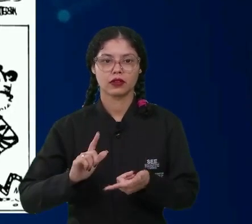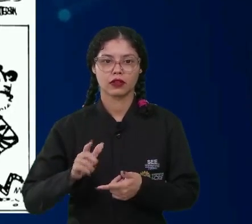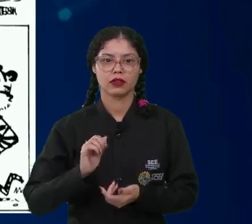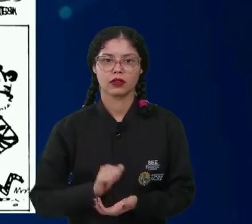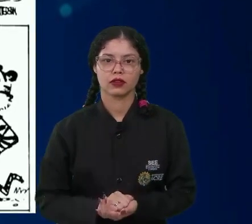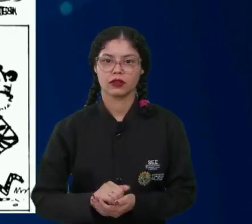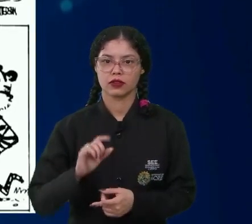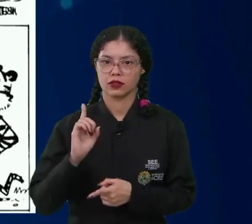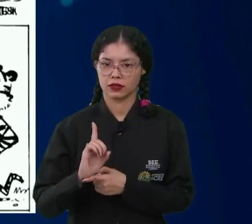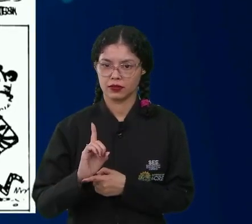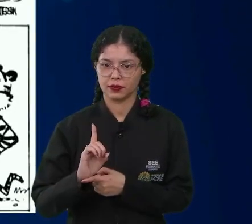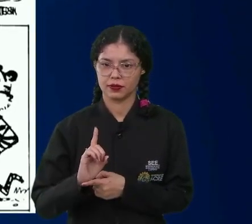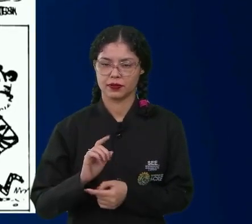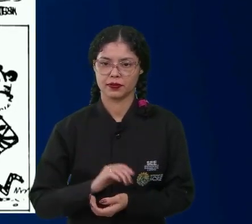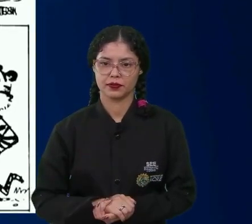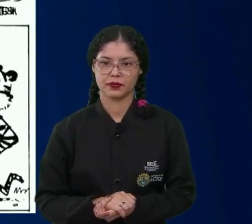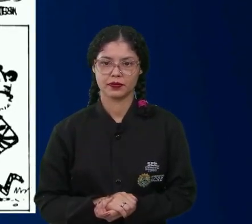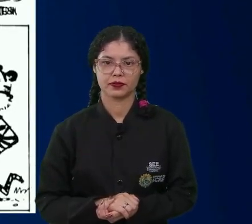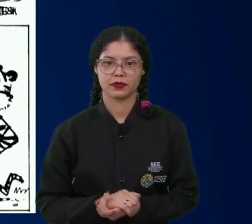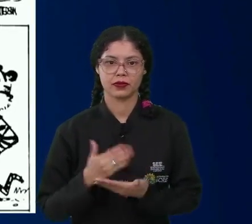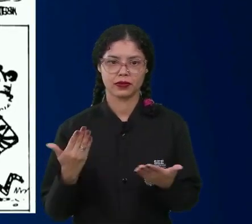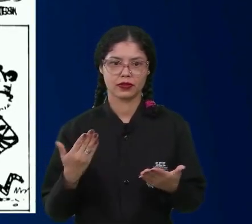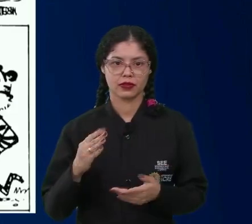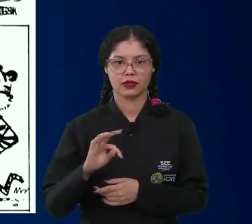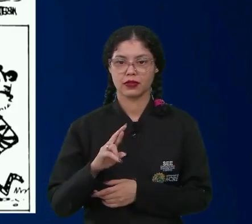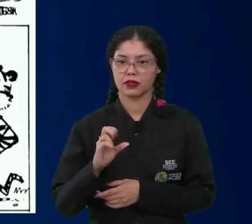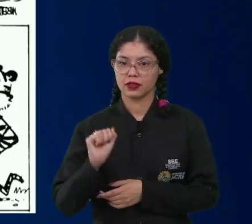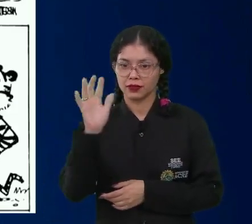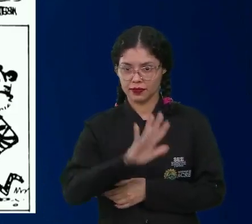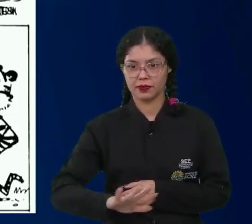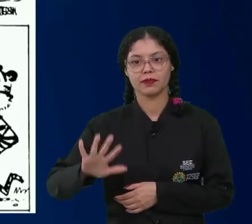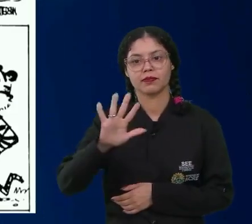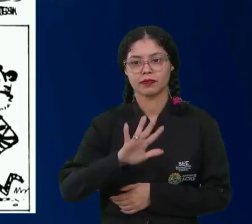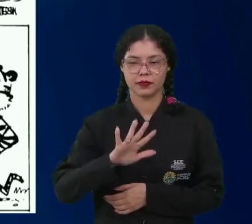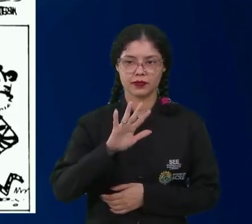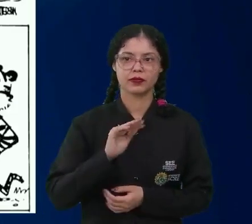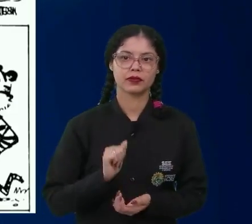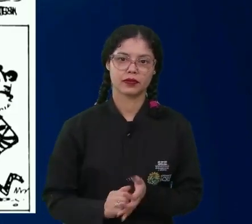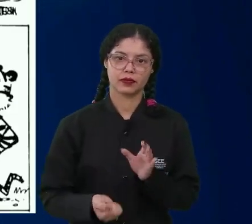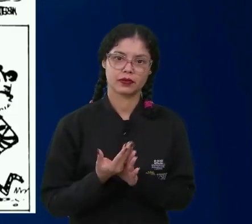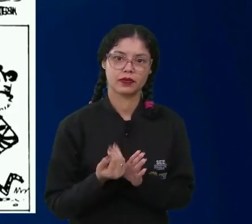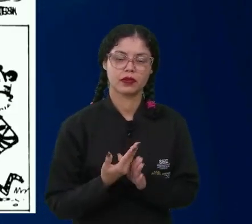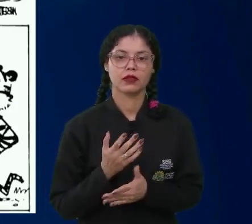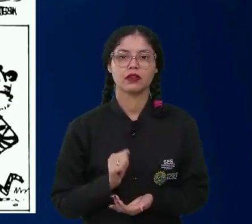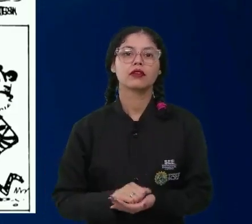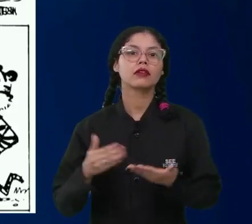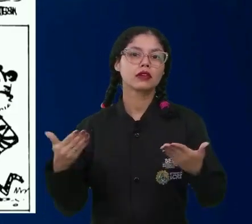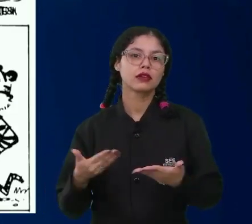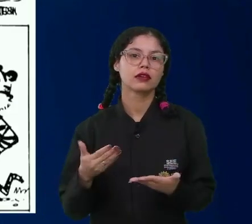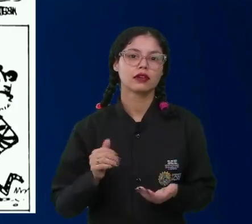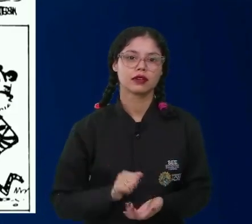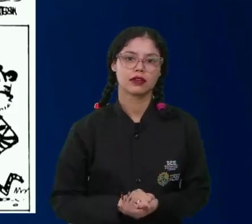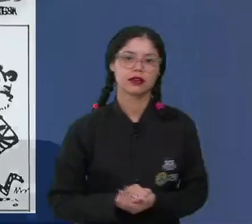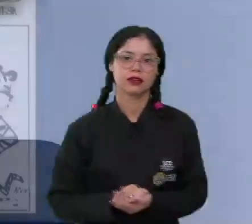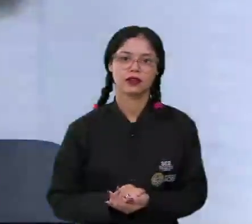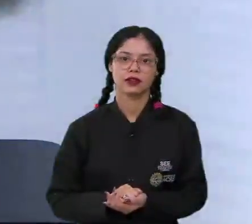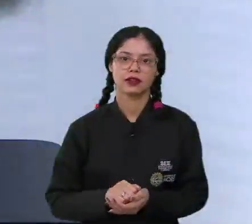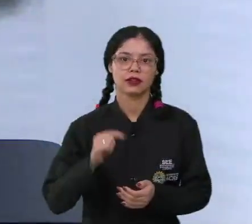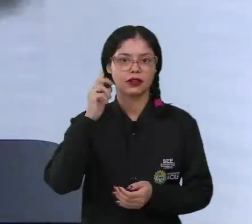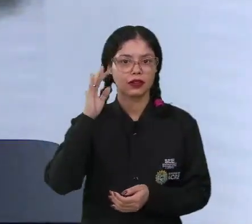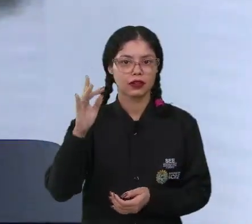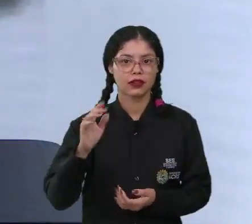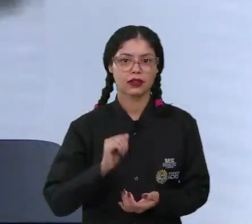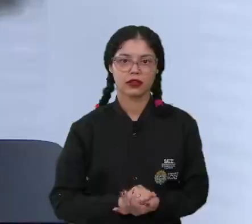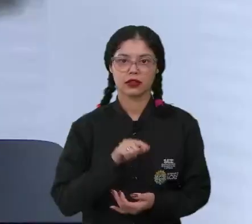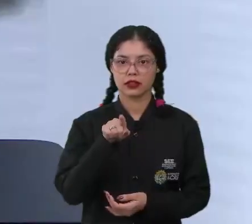alternativa correta é a letra D, a transnacionalização da produção. E agora vou deixar vocês com uma